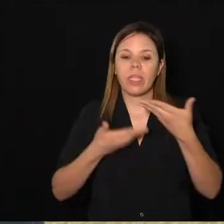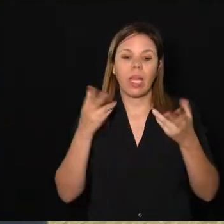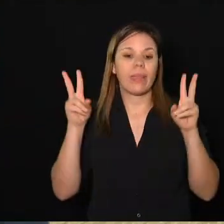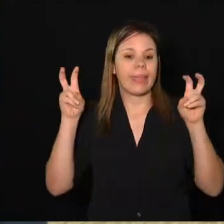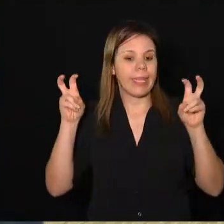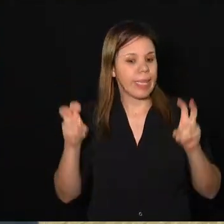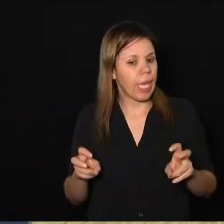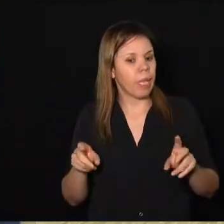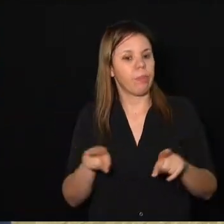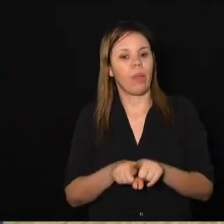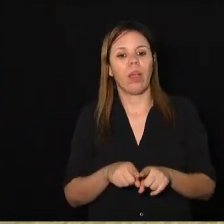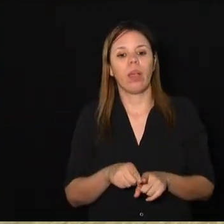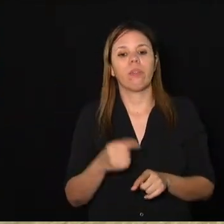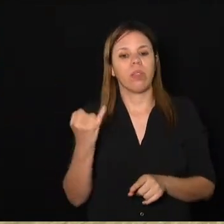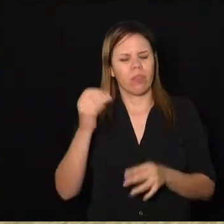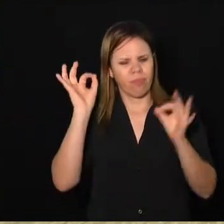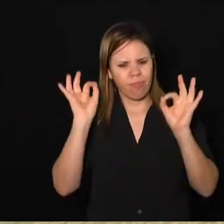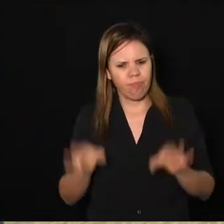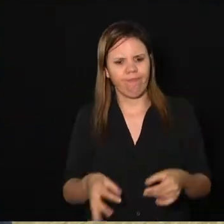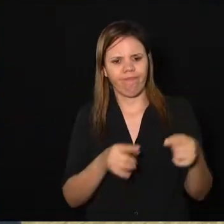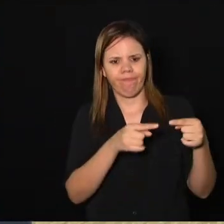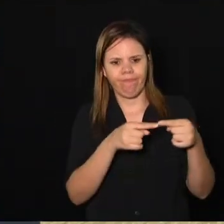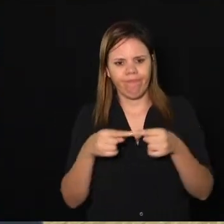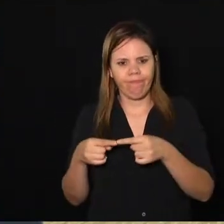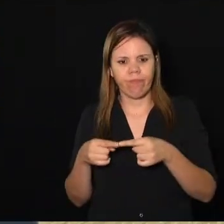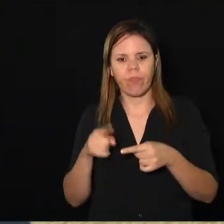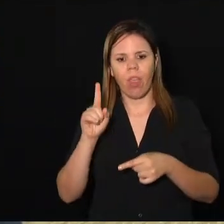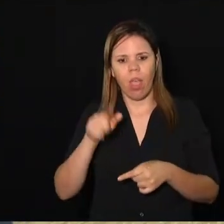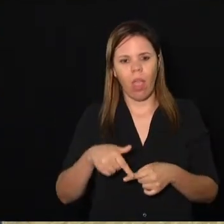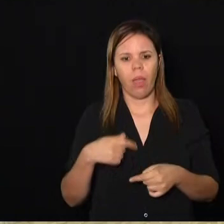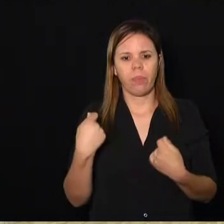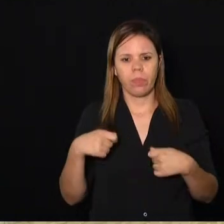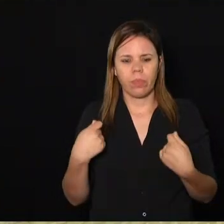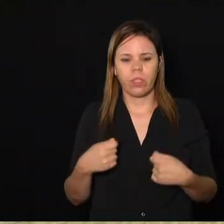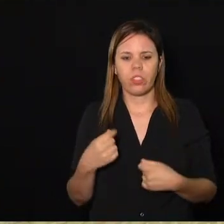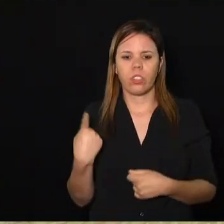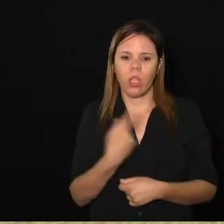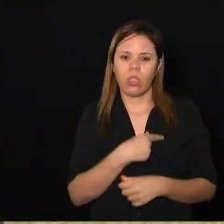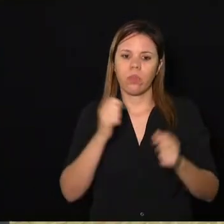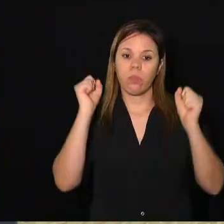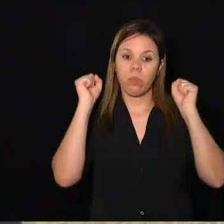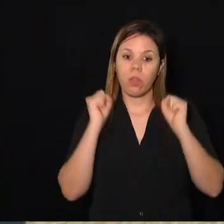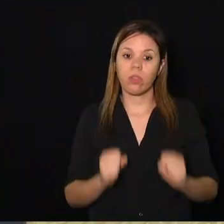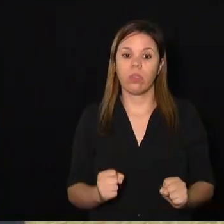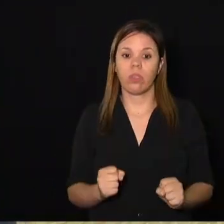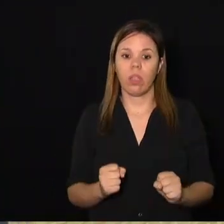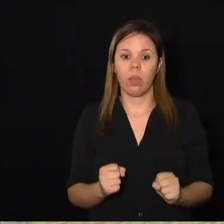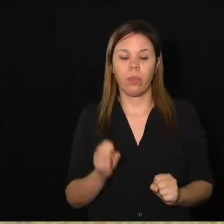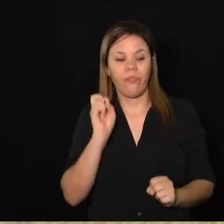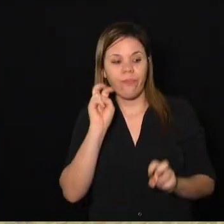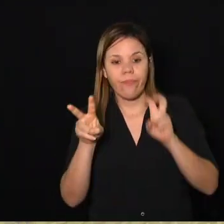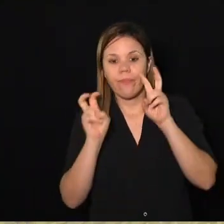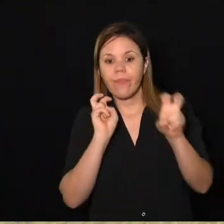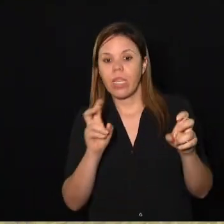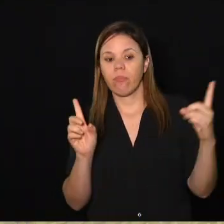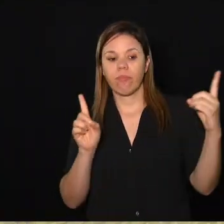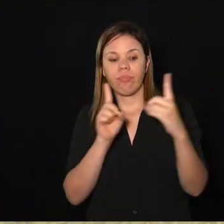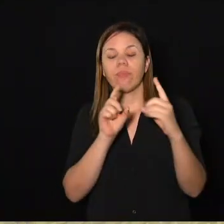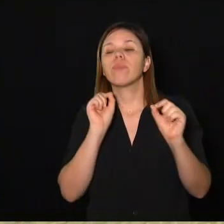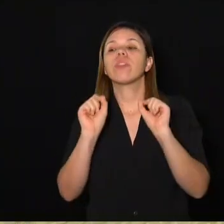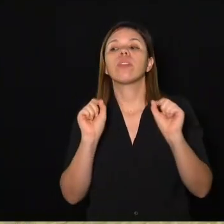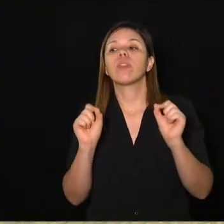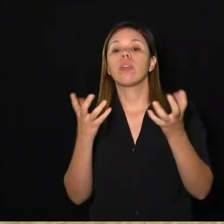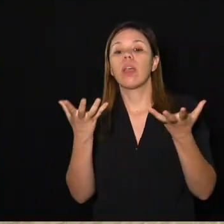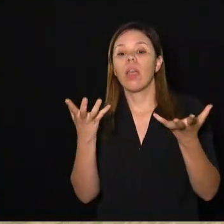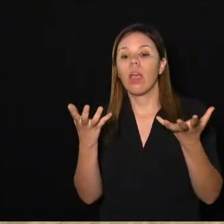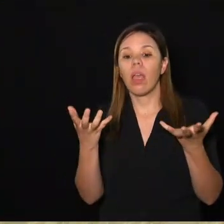que devem ser. E tudo, a audiência pública serve pra isso, pra que nós possamos ouvir ambas as partes interessadas e